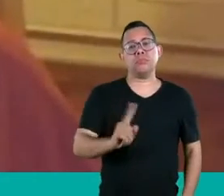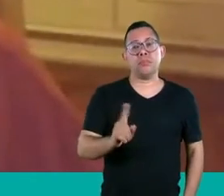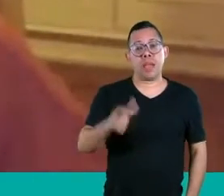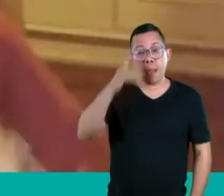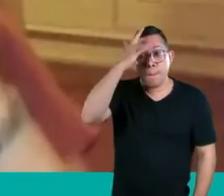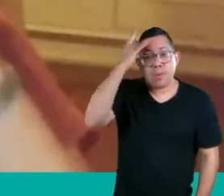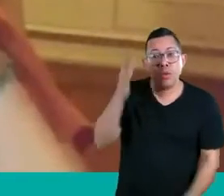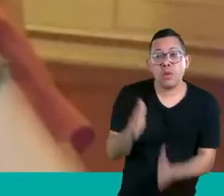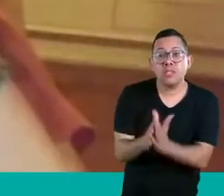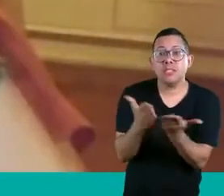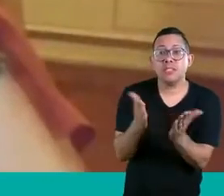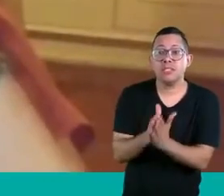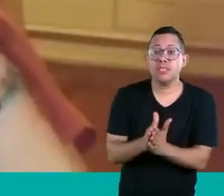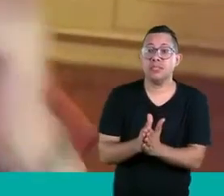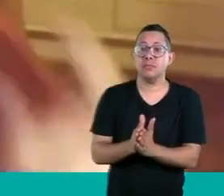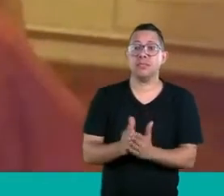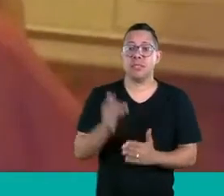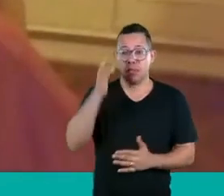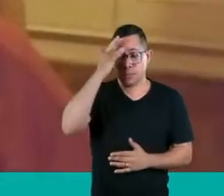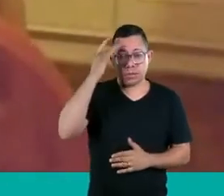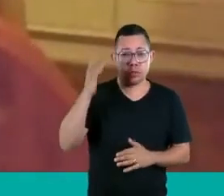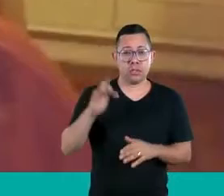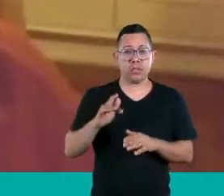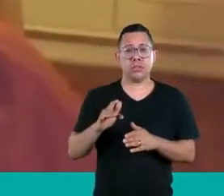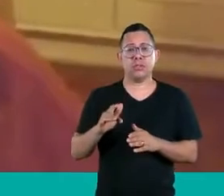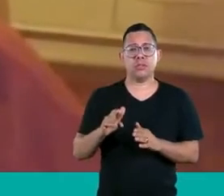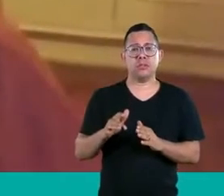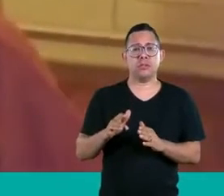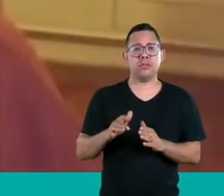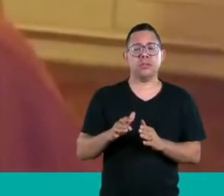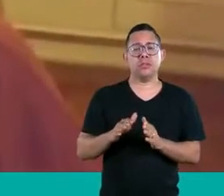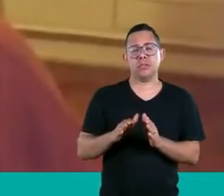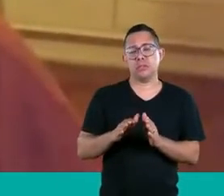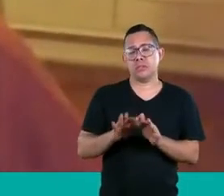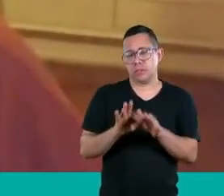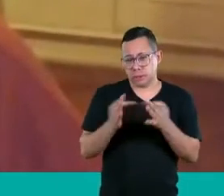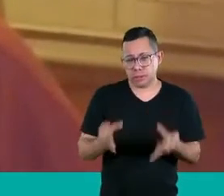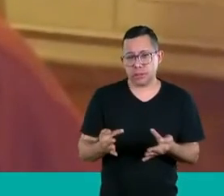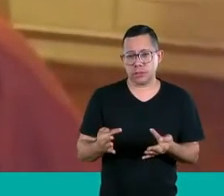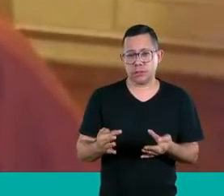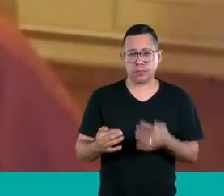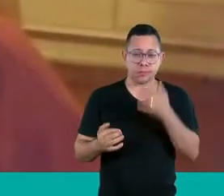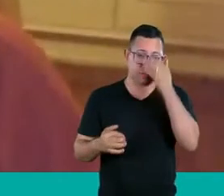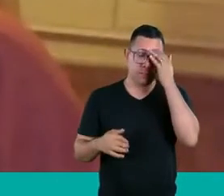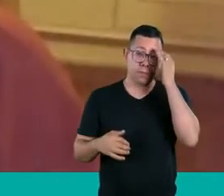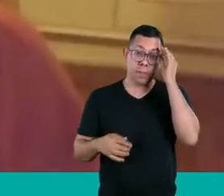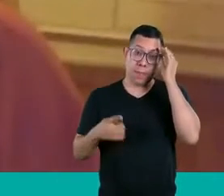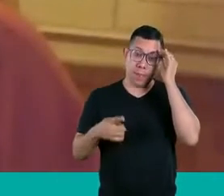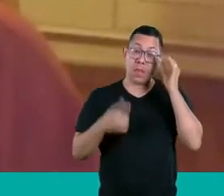um prêmio em Cannes, se não estou enganada, pelo filme Crônica de um Verão.